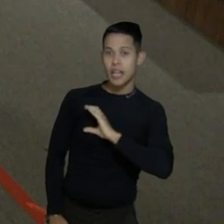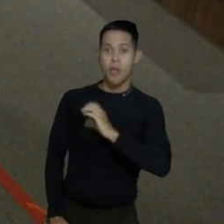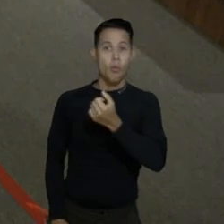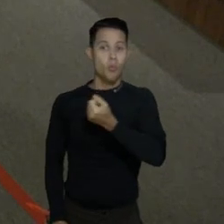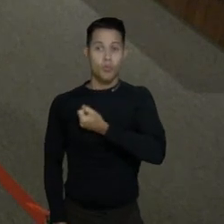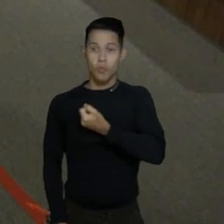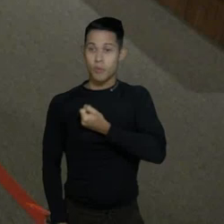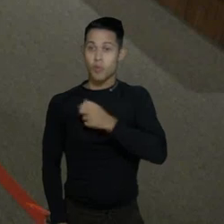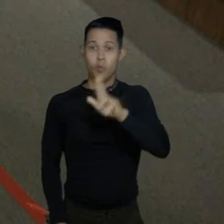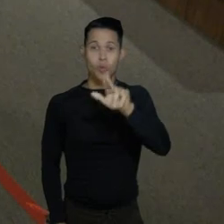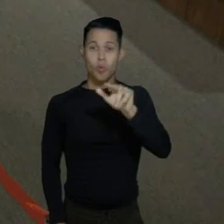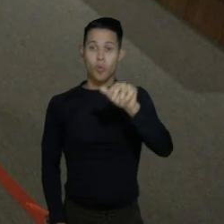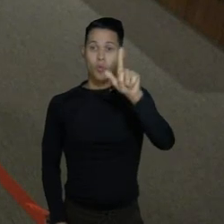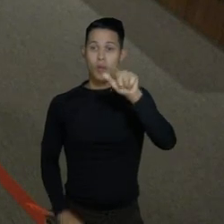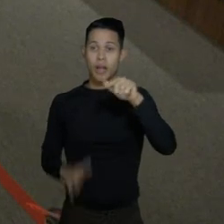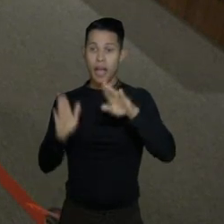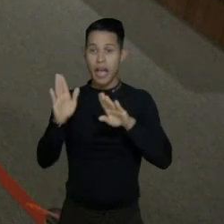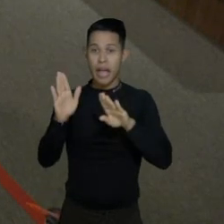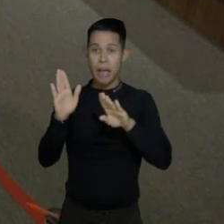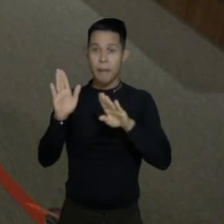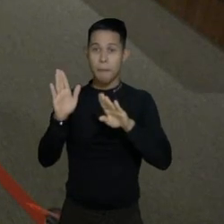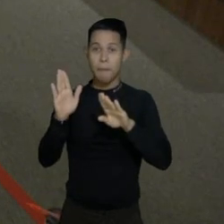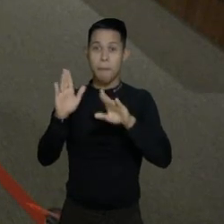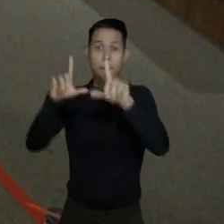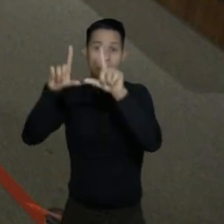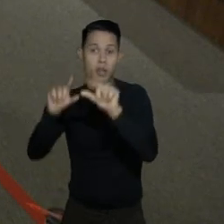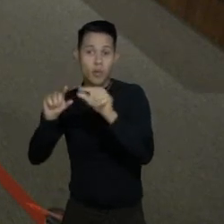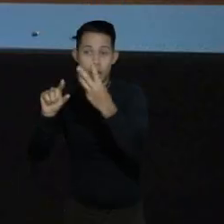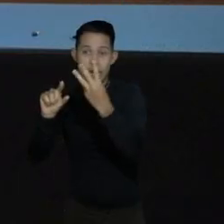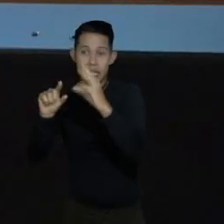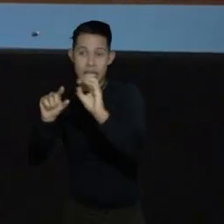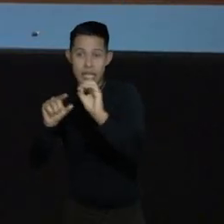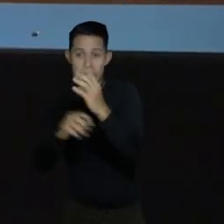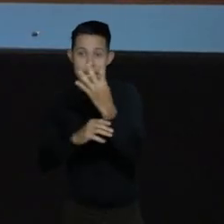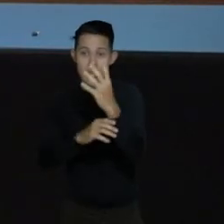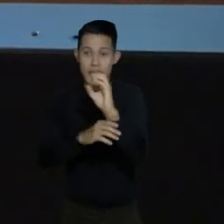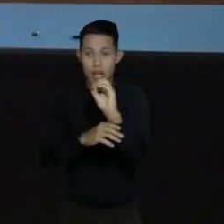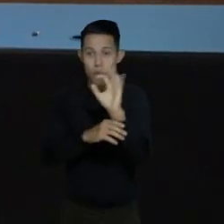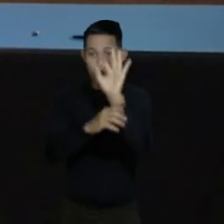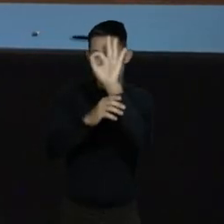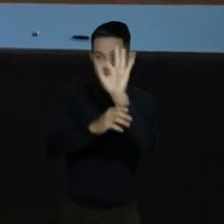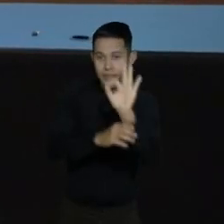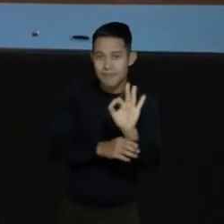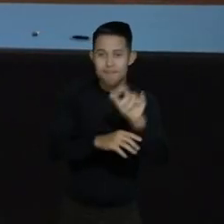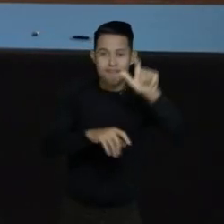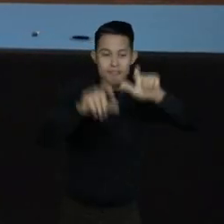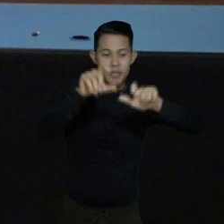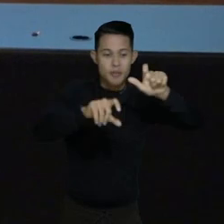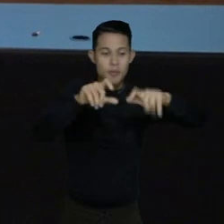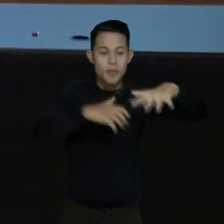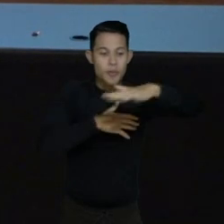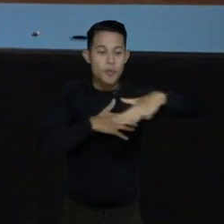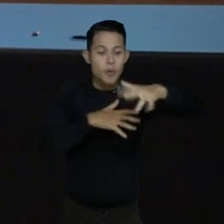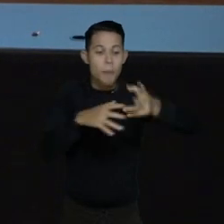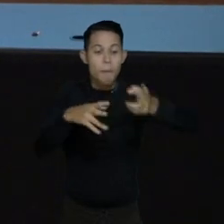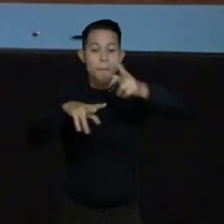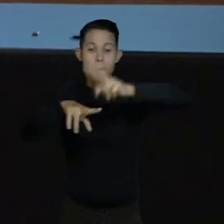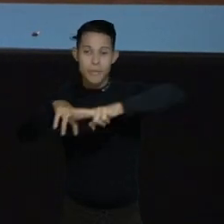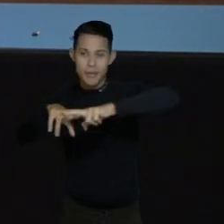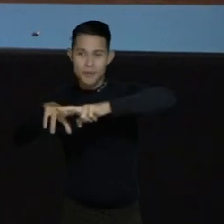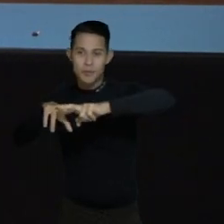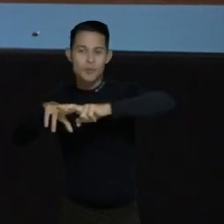é menor do que 30 40% das pessoas que estão presas com